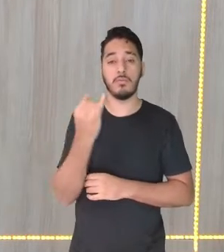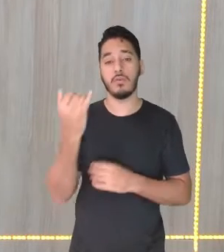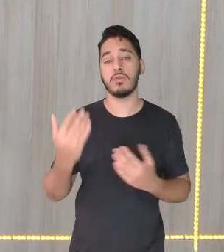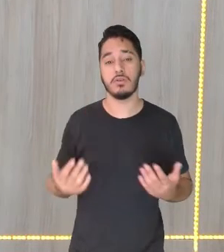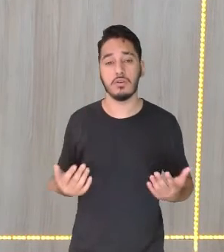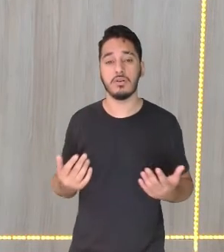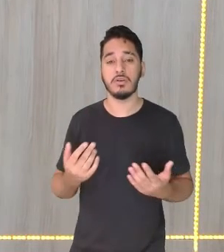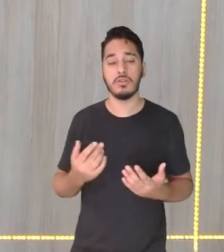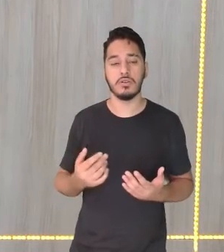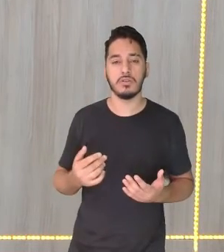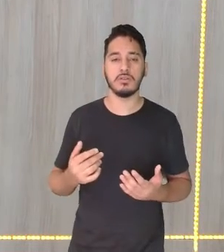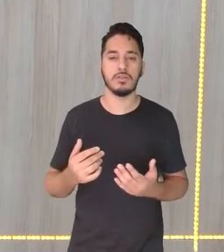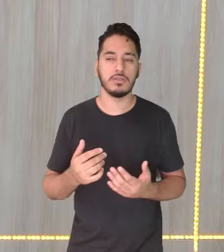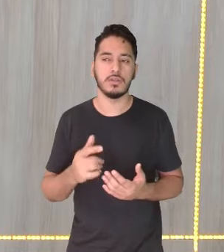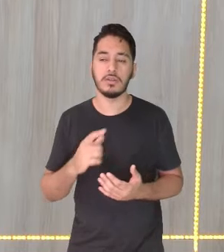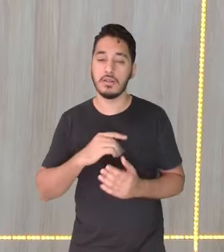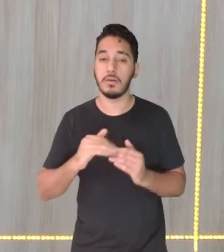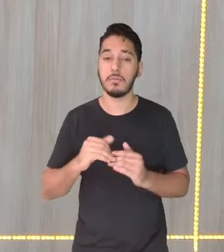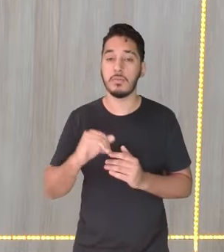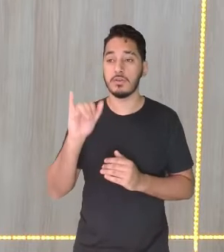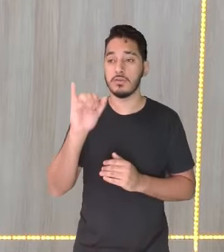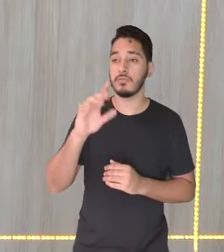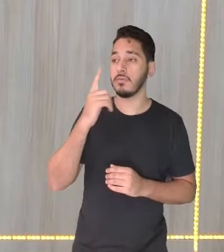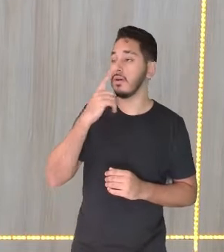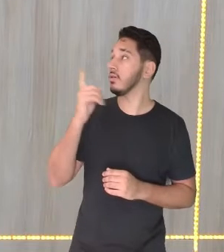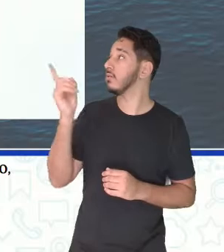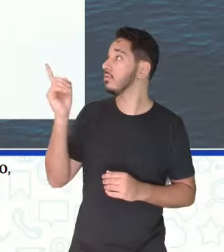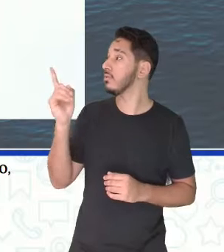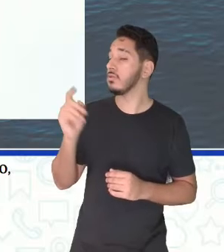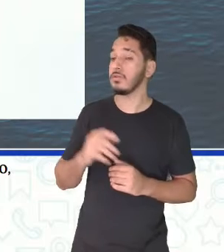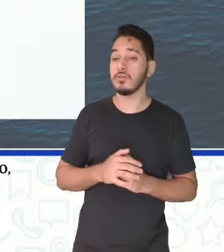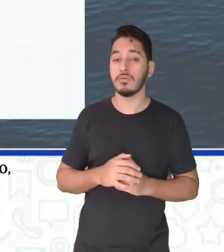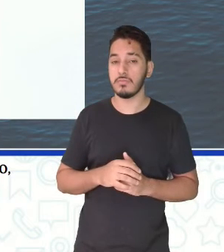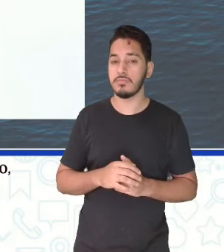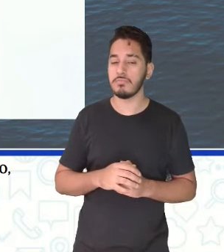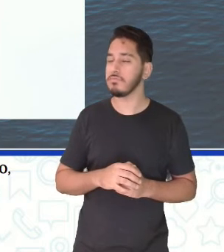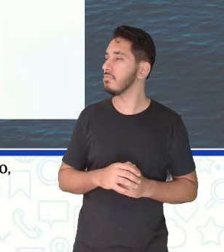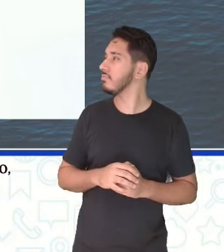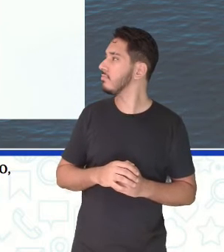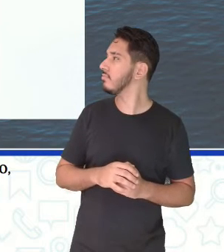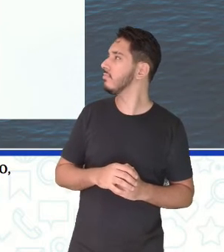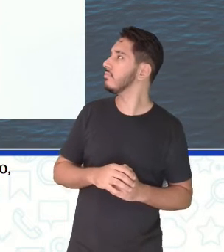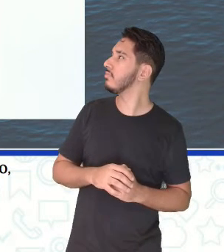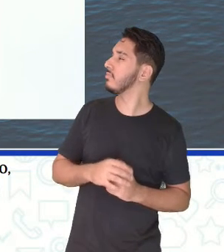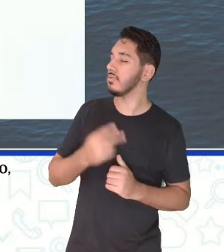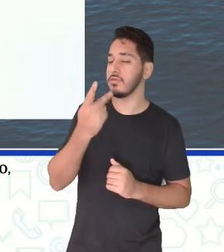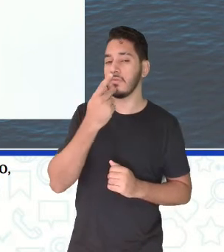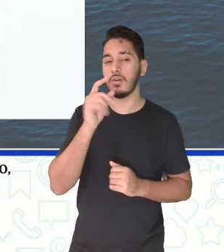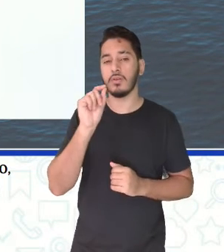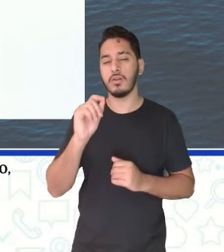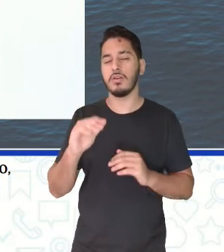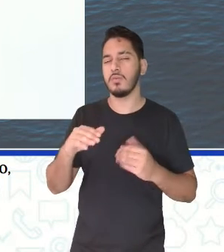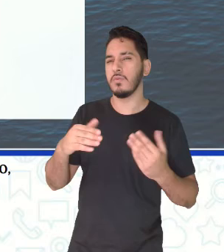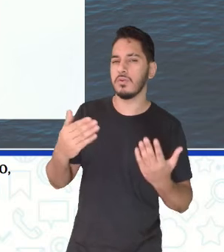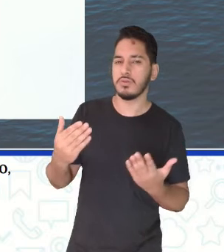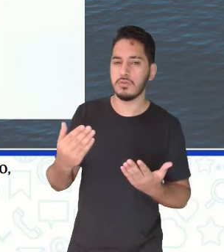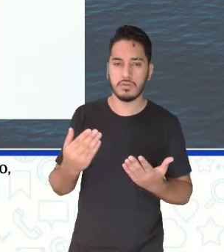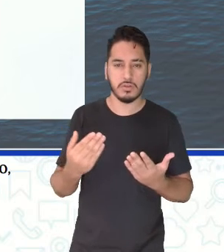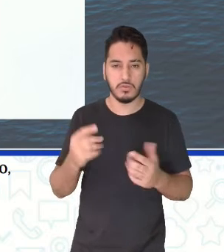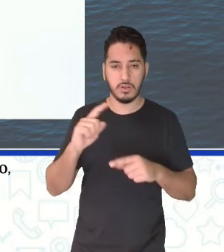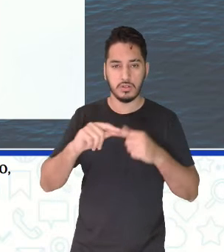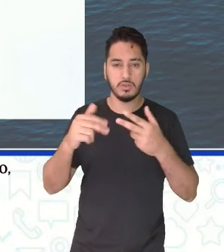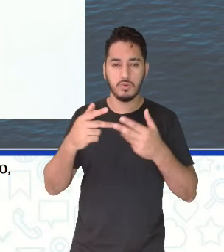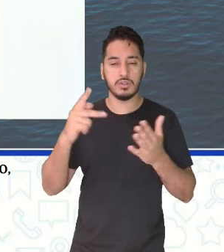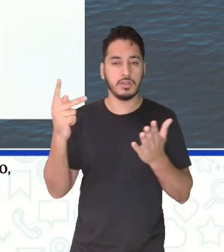água, né? Tem mais um gráfico aqui, joga aí na tela. O gráfico ele vai falar o seguinte: quais são as causas desse